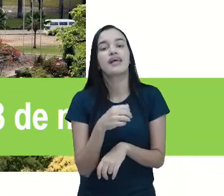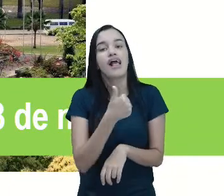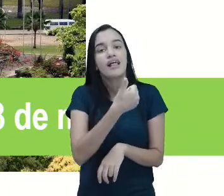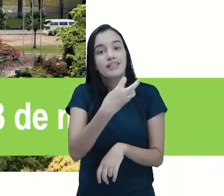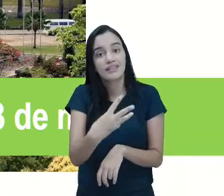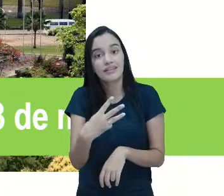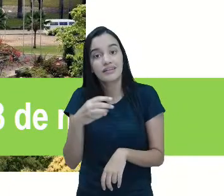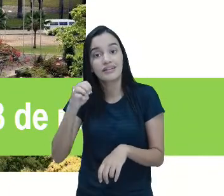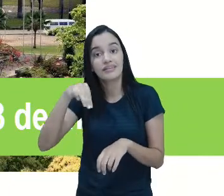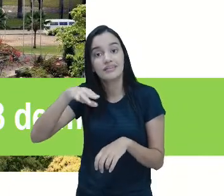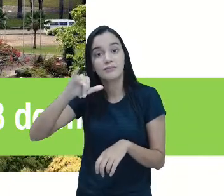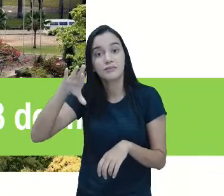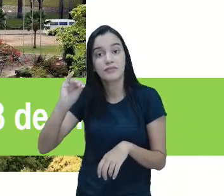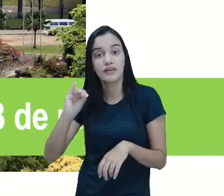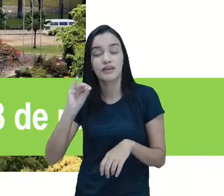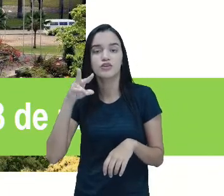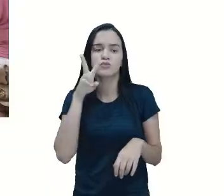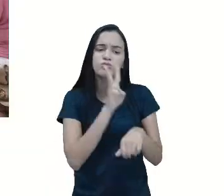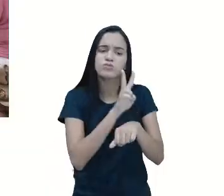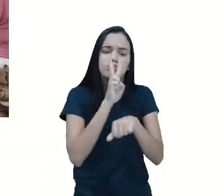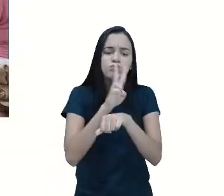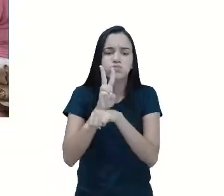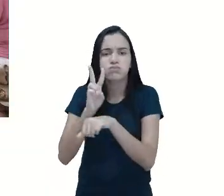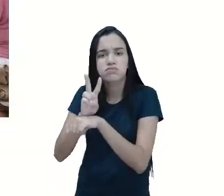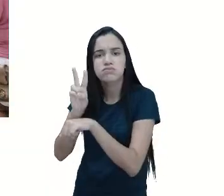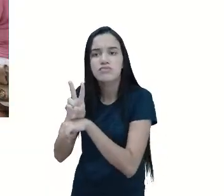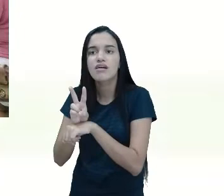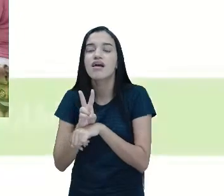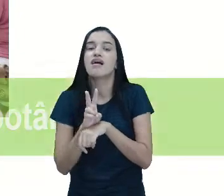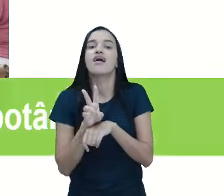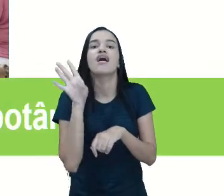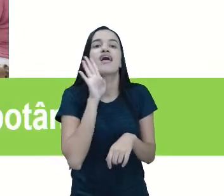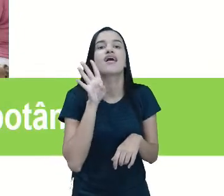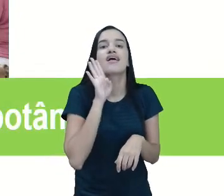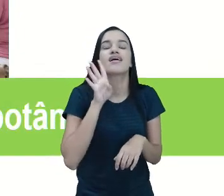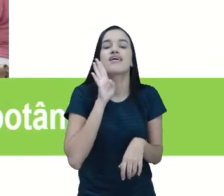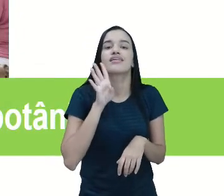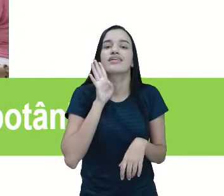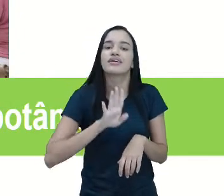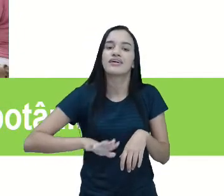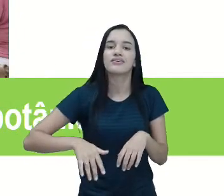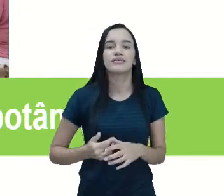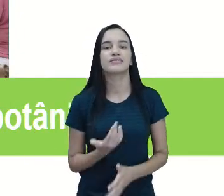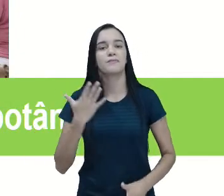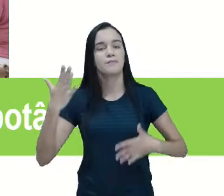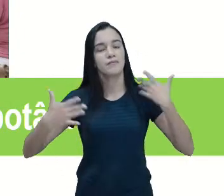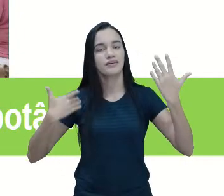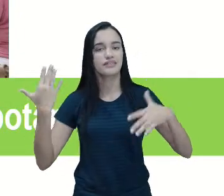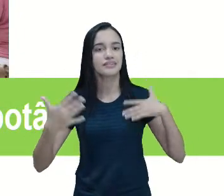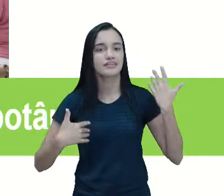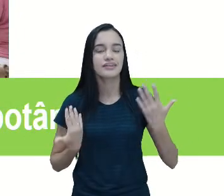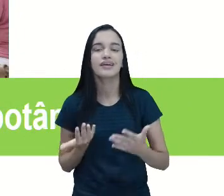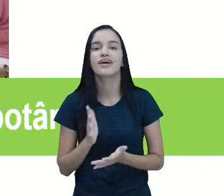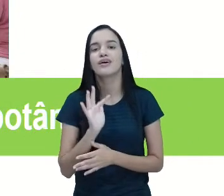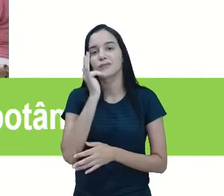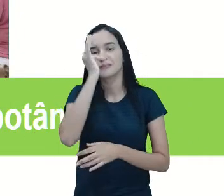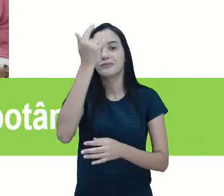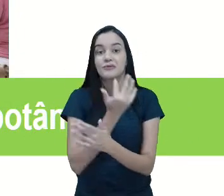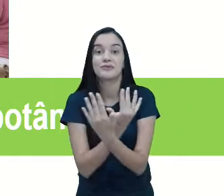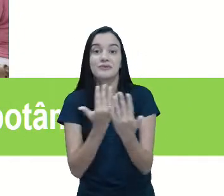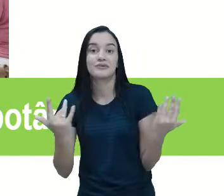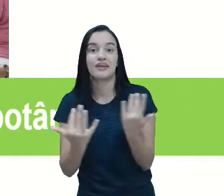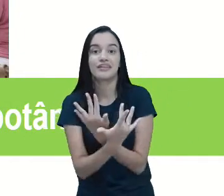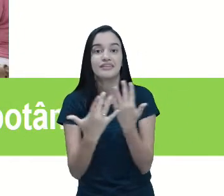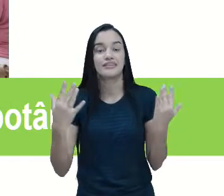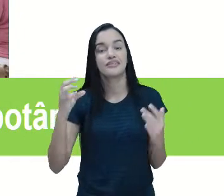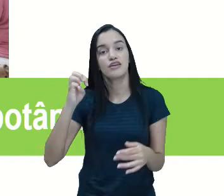tem muito verde, muita preservação ainda, né? Muito legal de se viver, de se ficar, de passear. O Jardim Botânico também